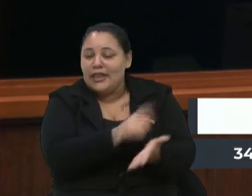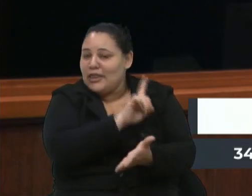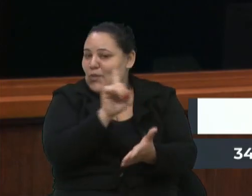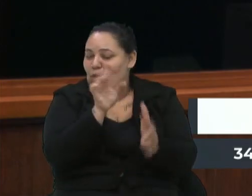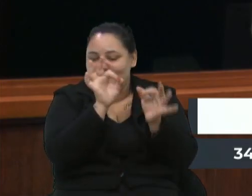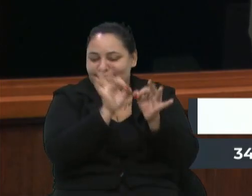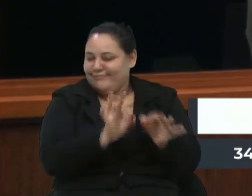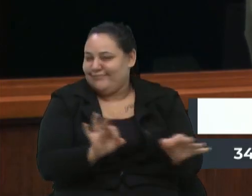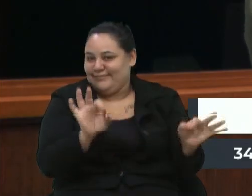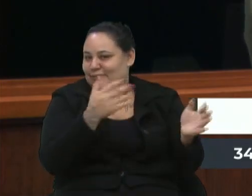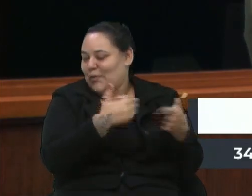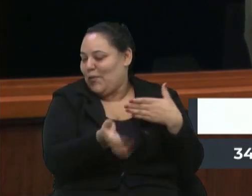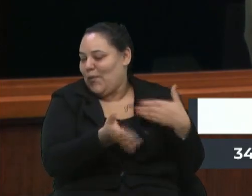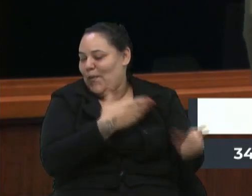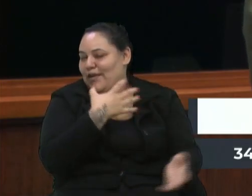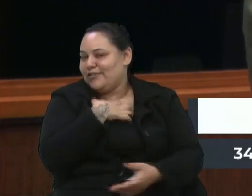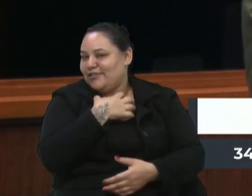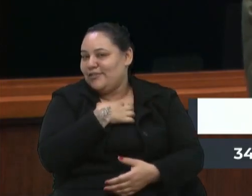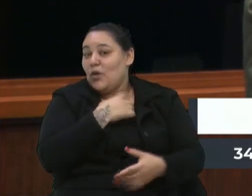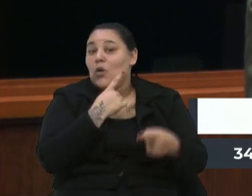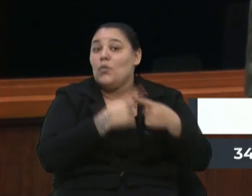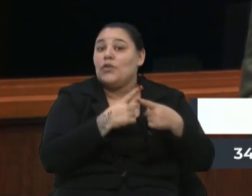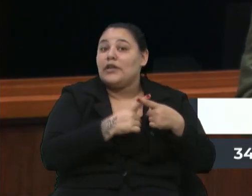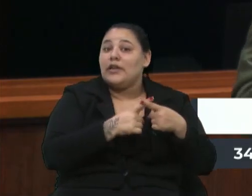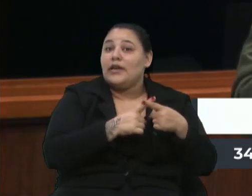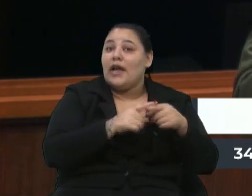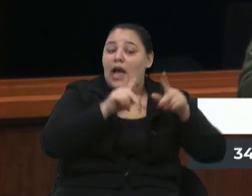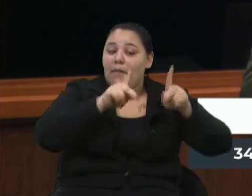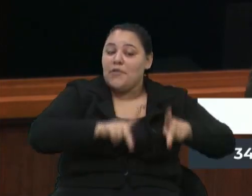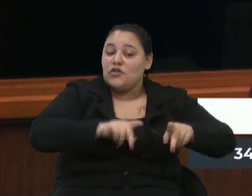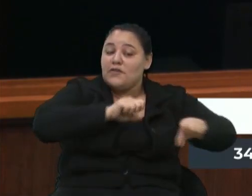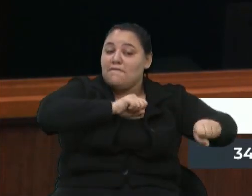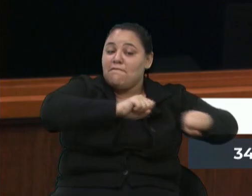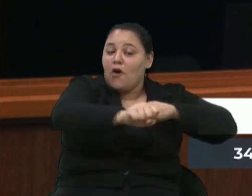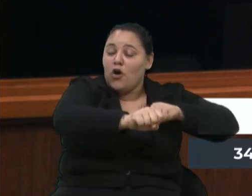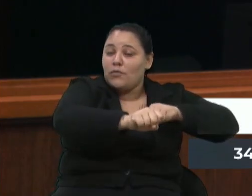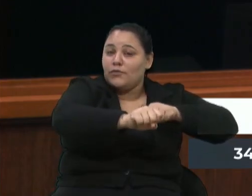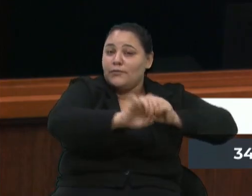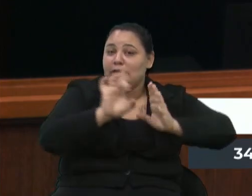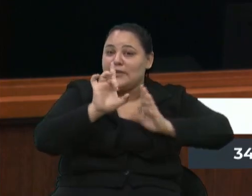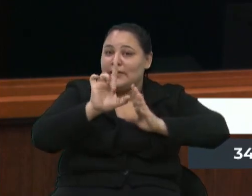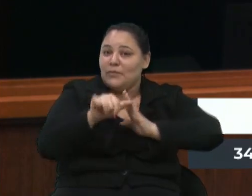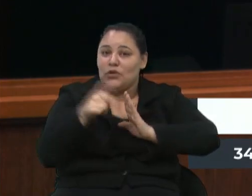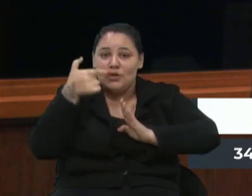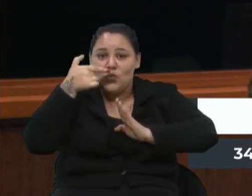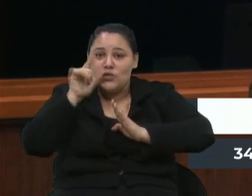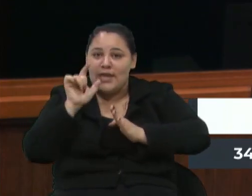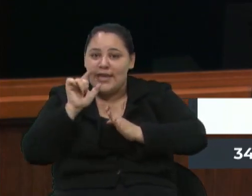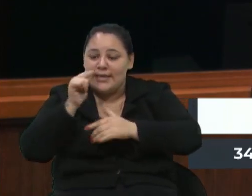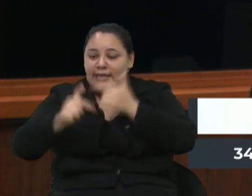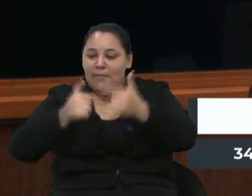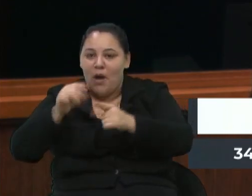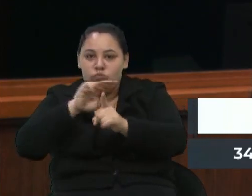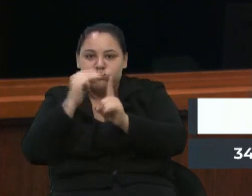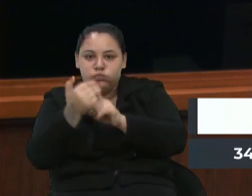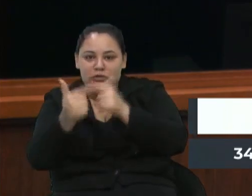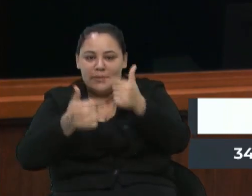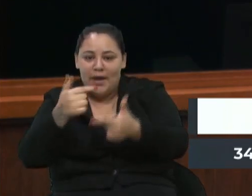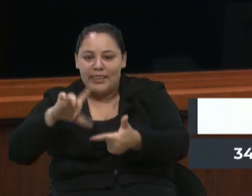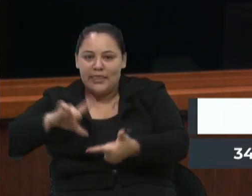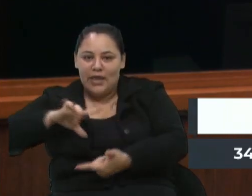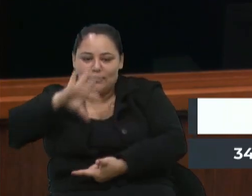assim, porque as pessoas se formam e não entram imediatamente no mercado de trabalho, tendo um